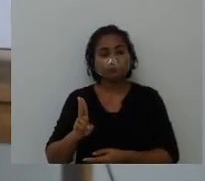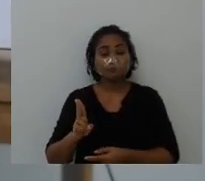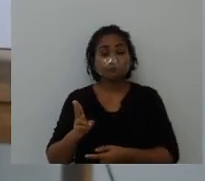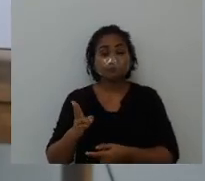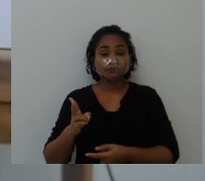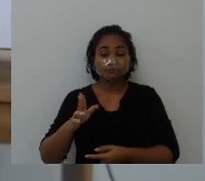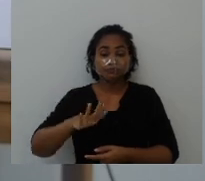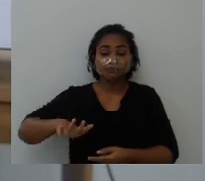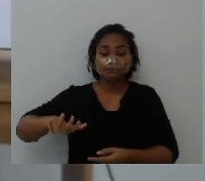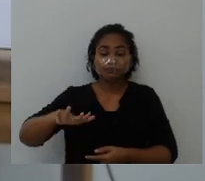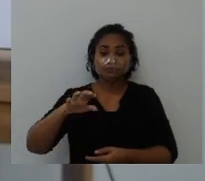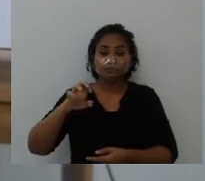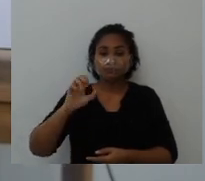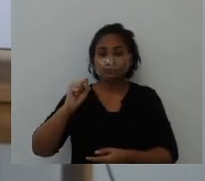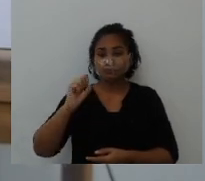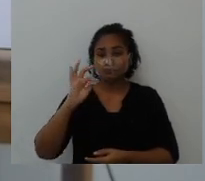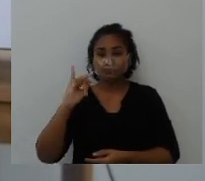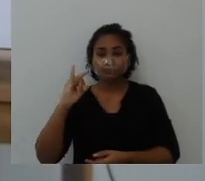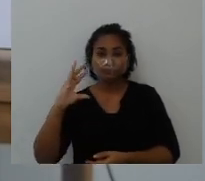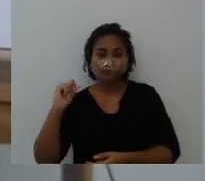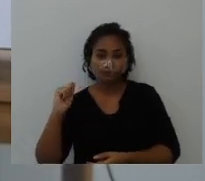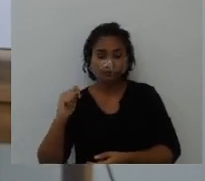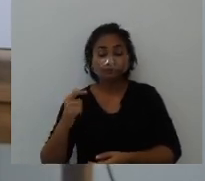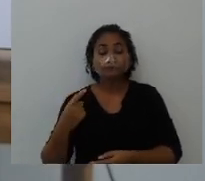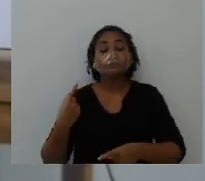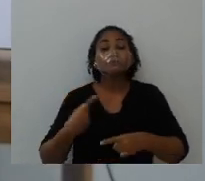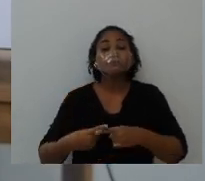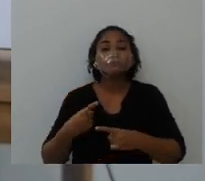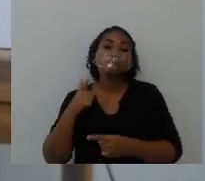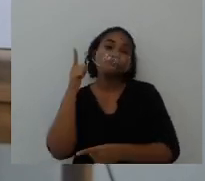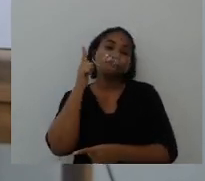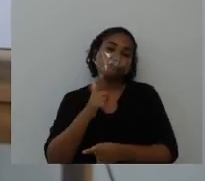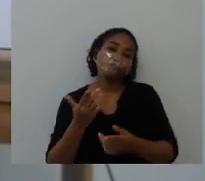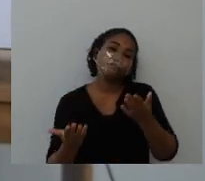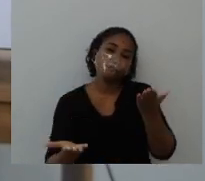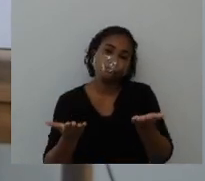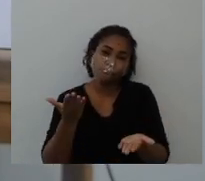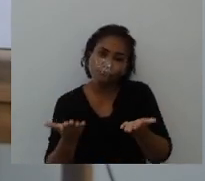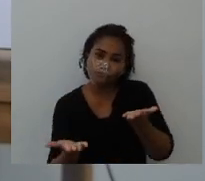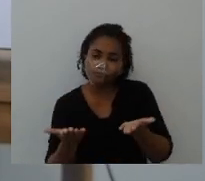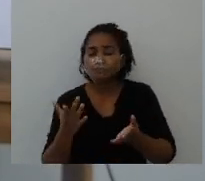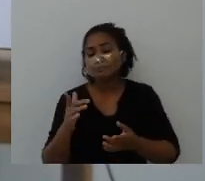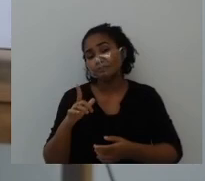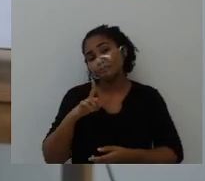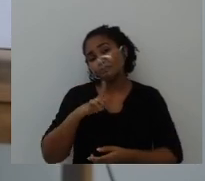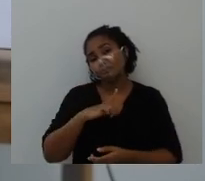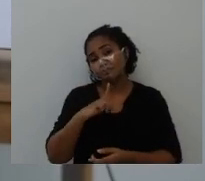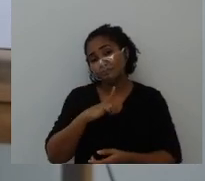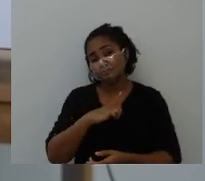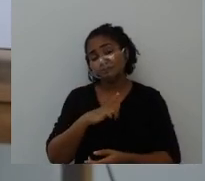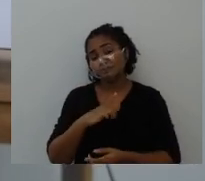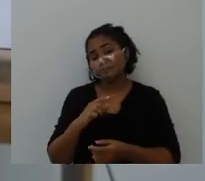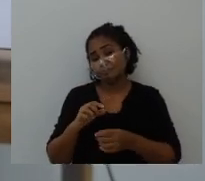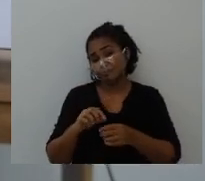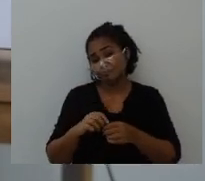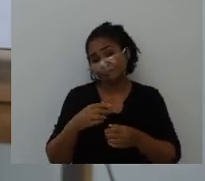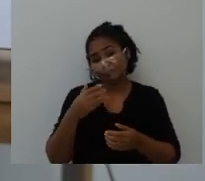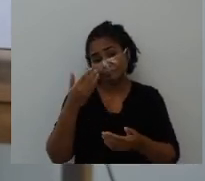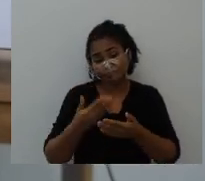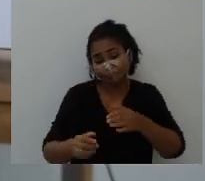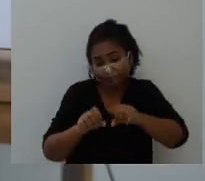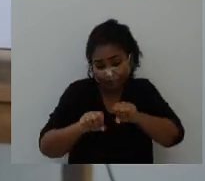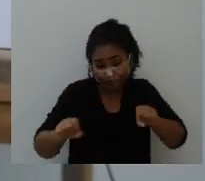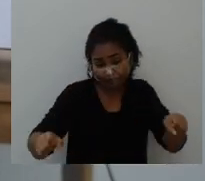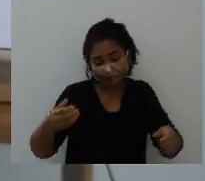a finalidade desse cabo é exatamente dar o equilíbrio ao objeto. Talvez se ele tirasse esse cabo, essa pessoa